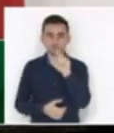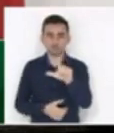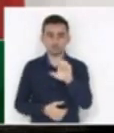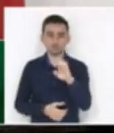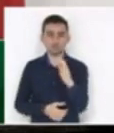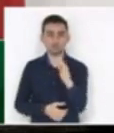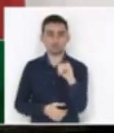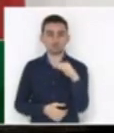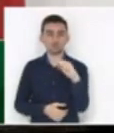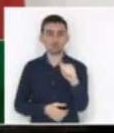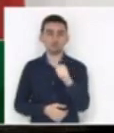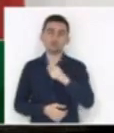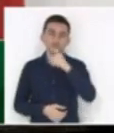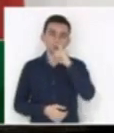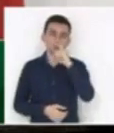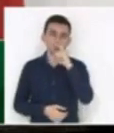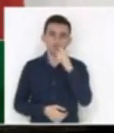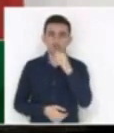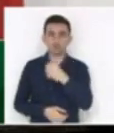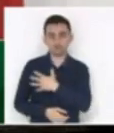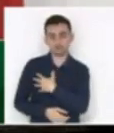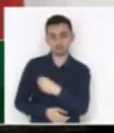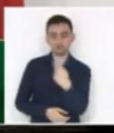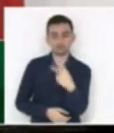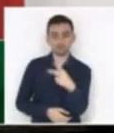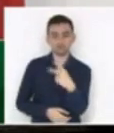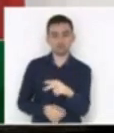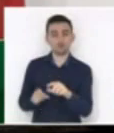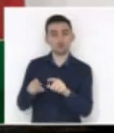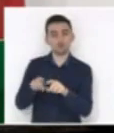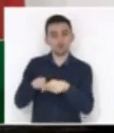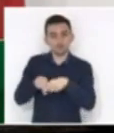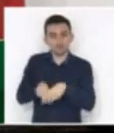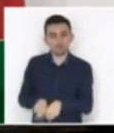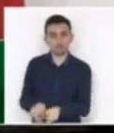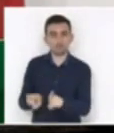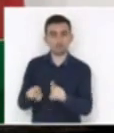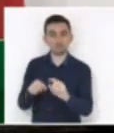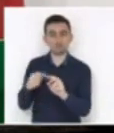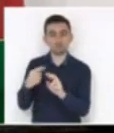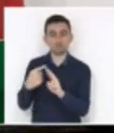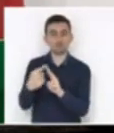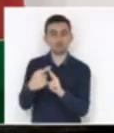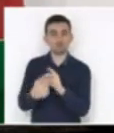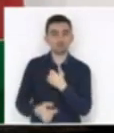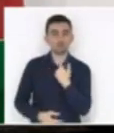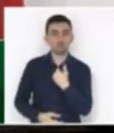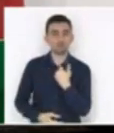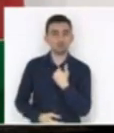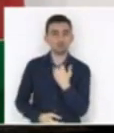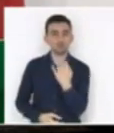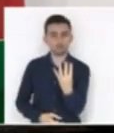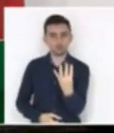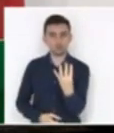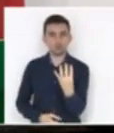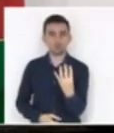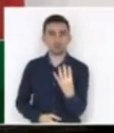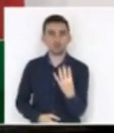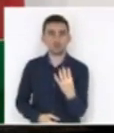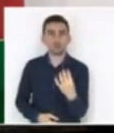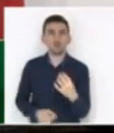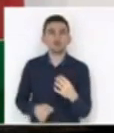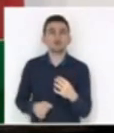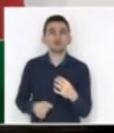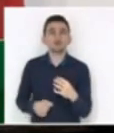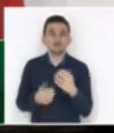de Helena e Isis, gêmeas de 4 anos de idade, e era reconhecido, portanto, pelos colegas como